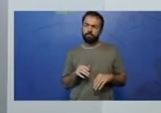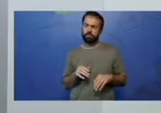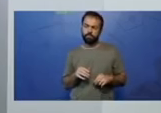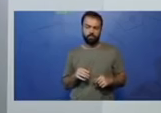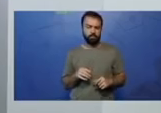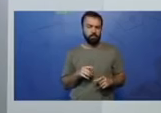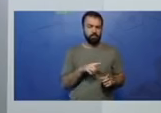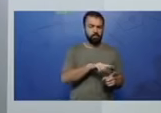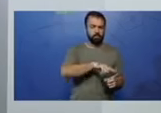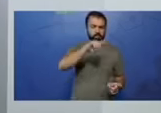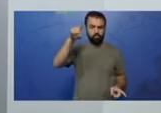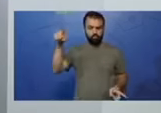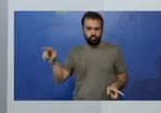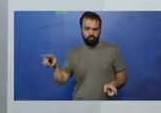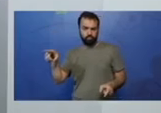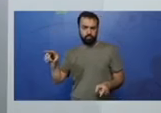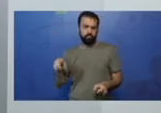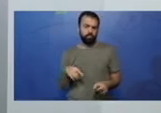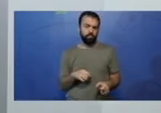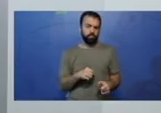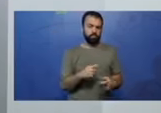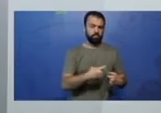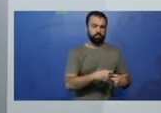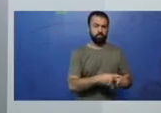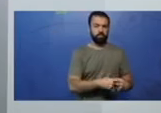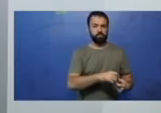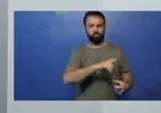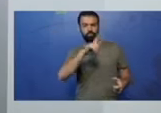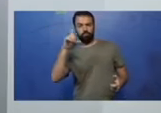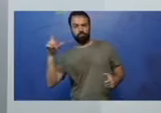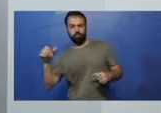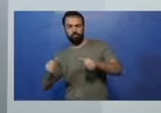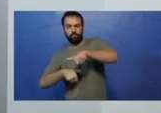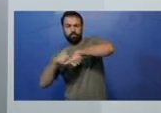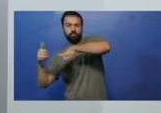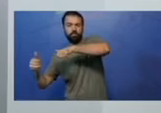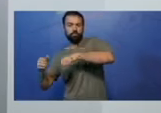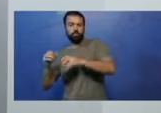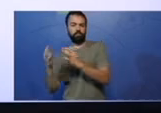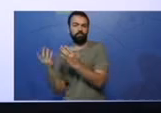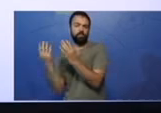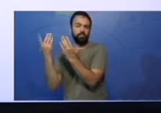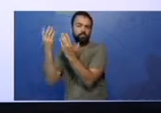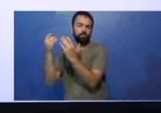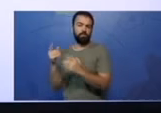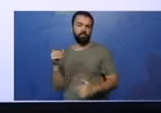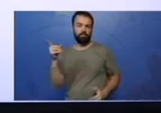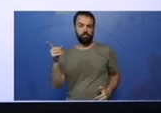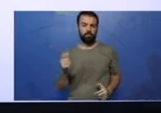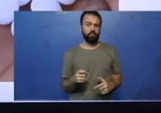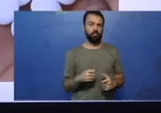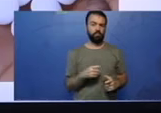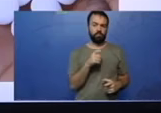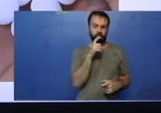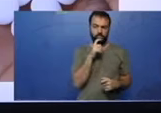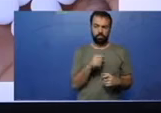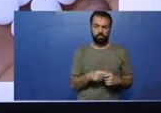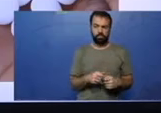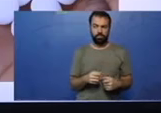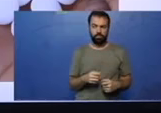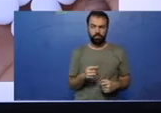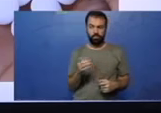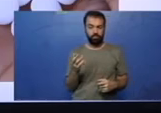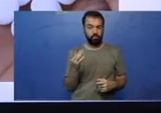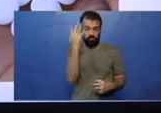passagem direta do estado sólido para o gasoso. O exemplo que a gente tem é o gelo seco e as bolinhas